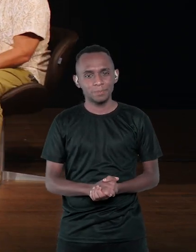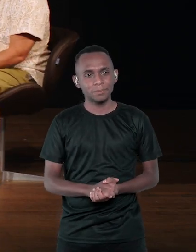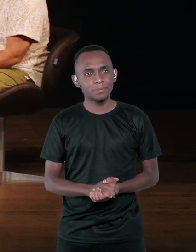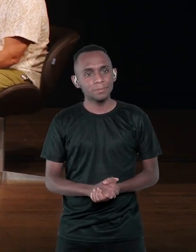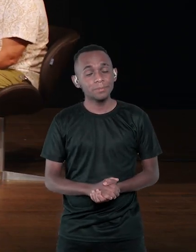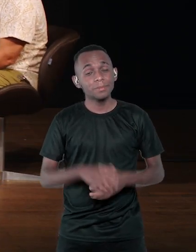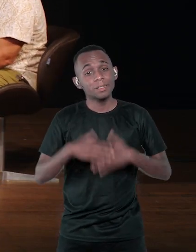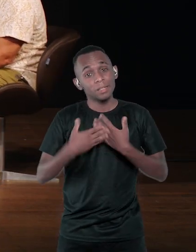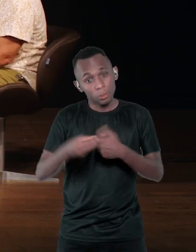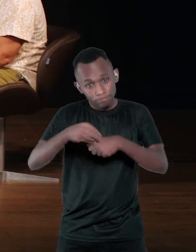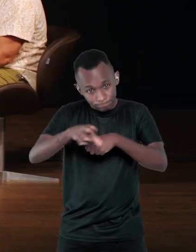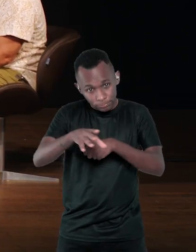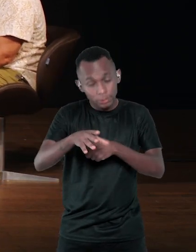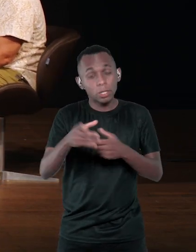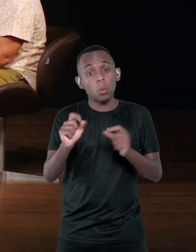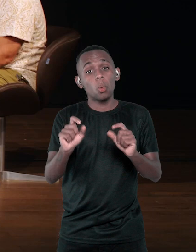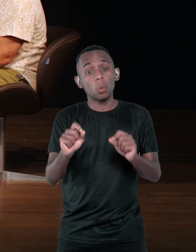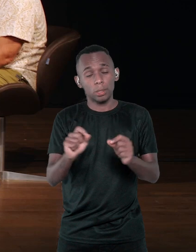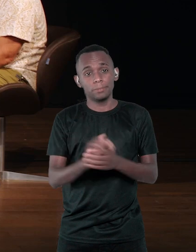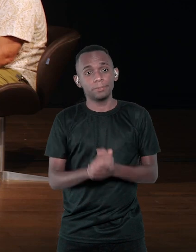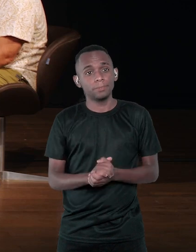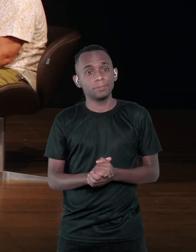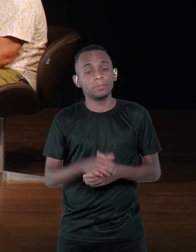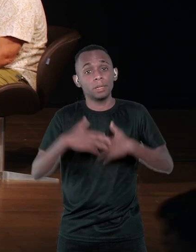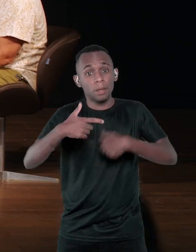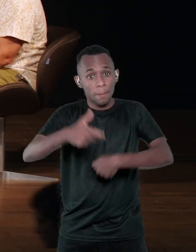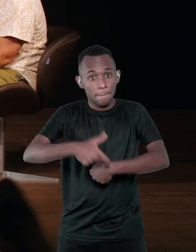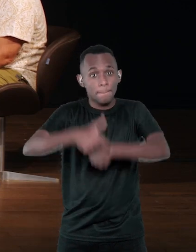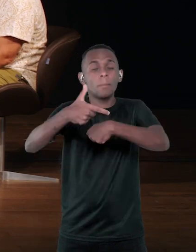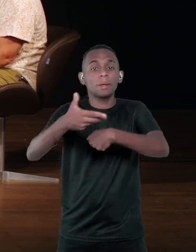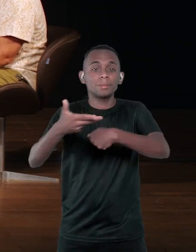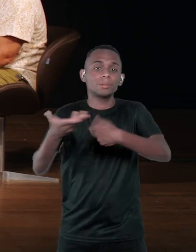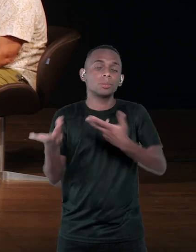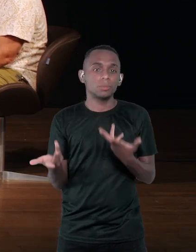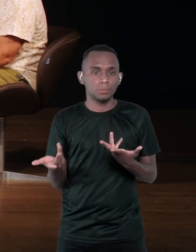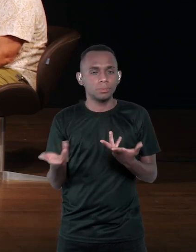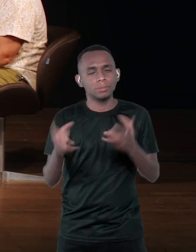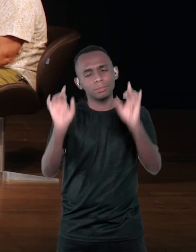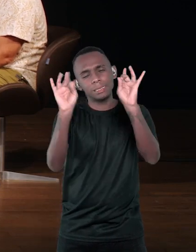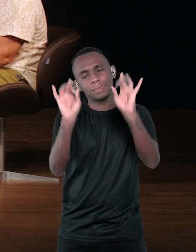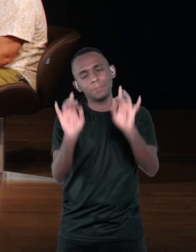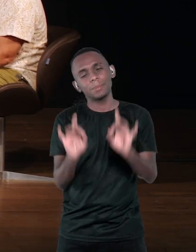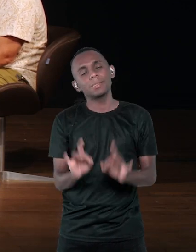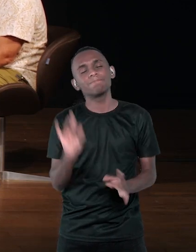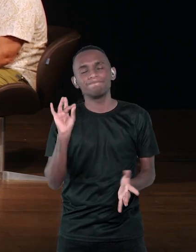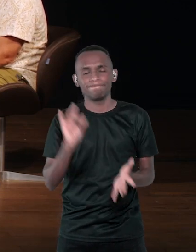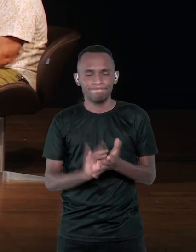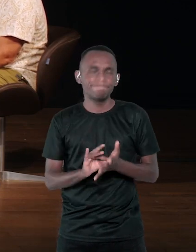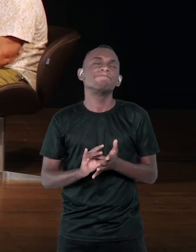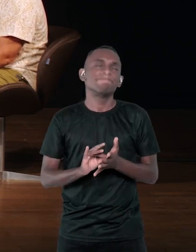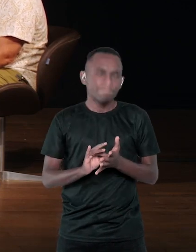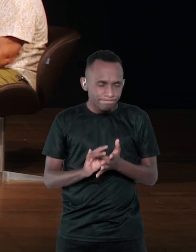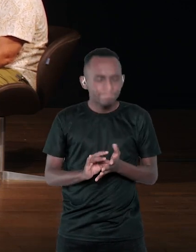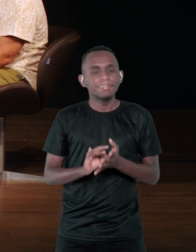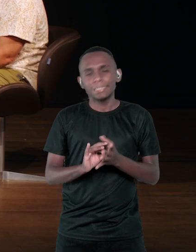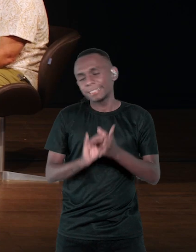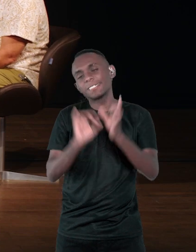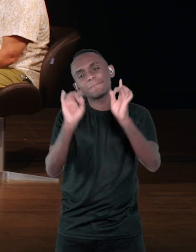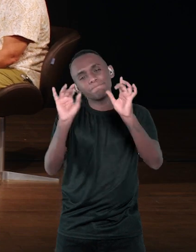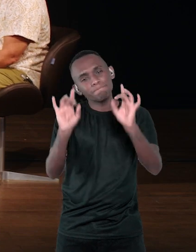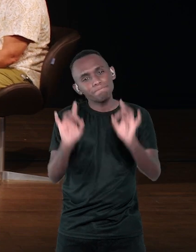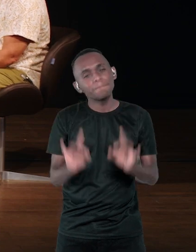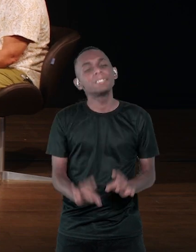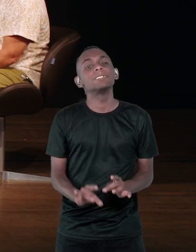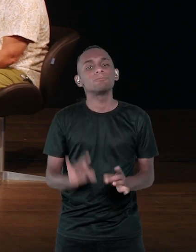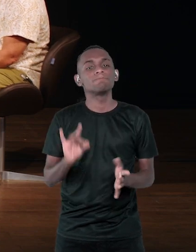Tem gente dizer que este momento é um momento muito especial. Muito, muito, muito, muito